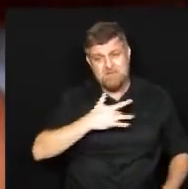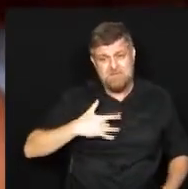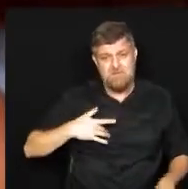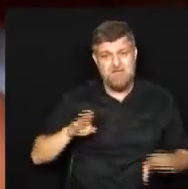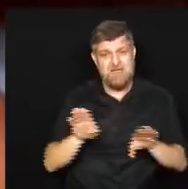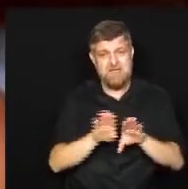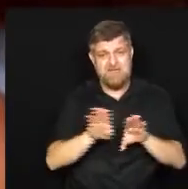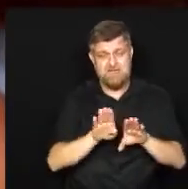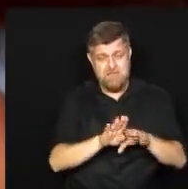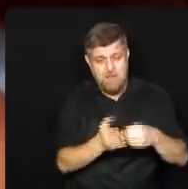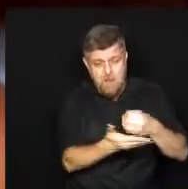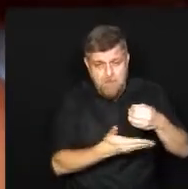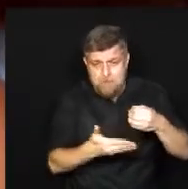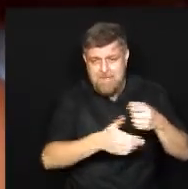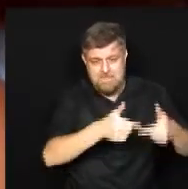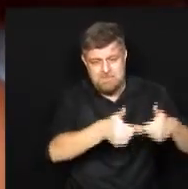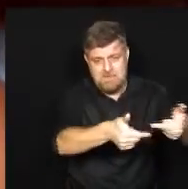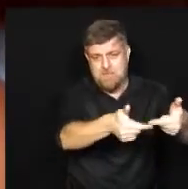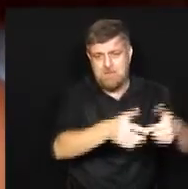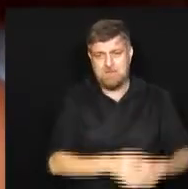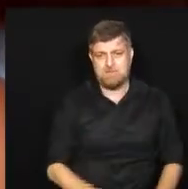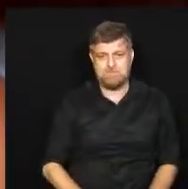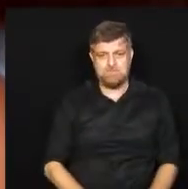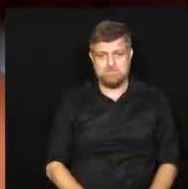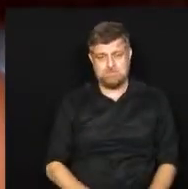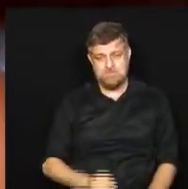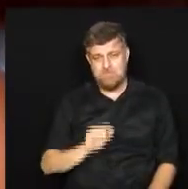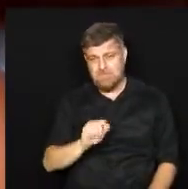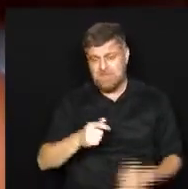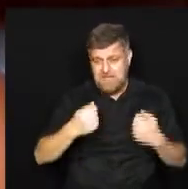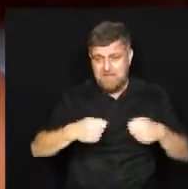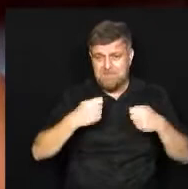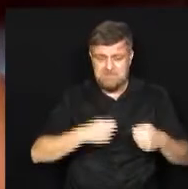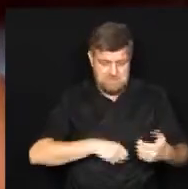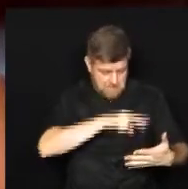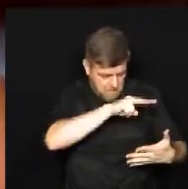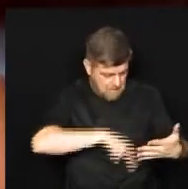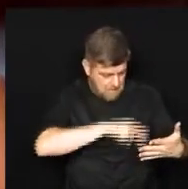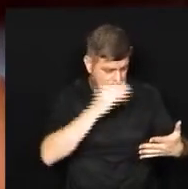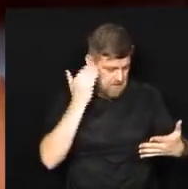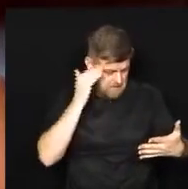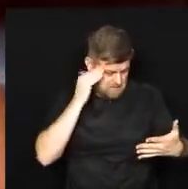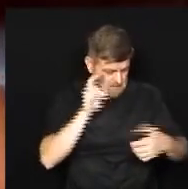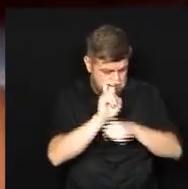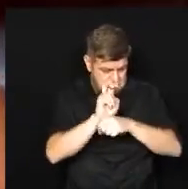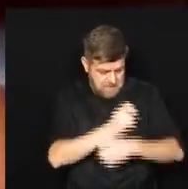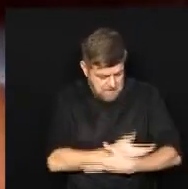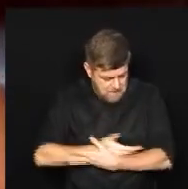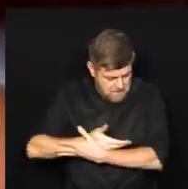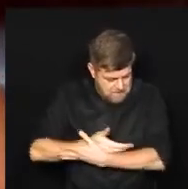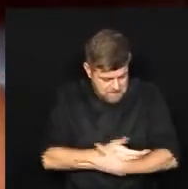para serviços essenciais. Aí cabe uma interpretação que a garantia de creche